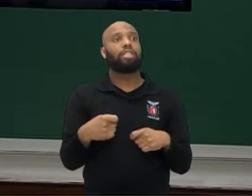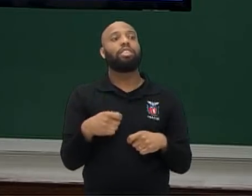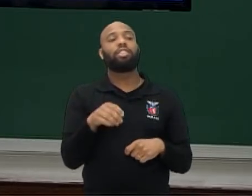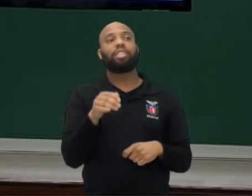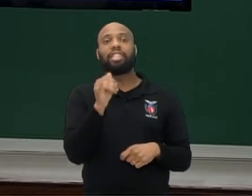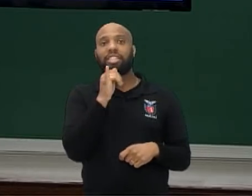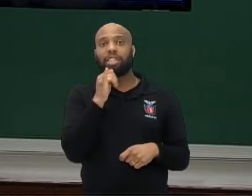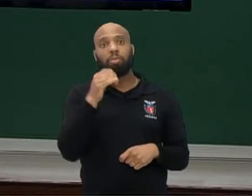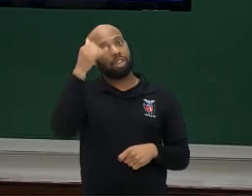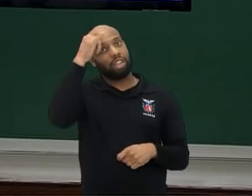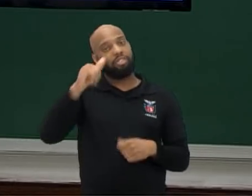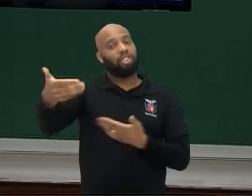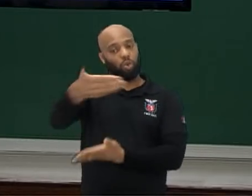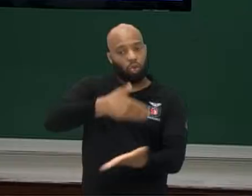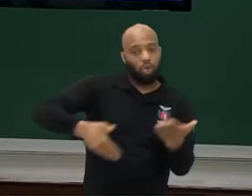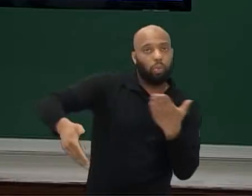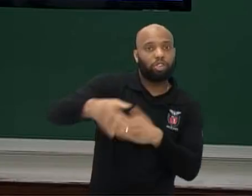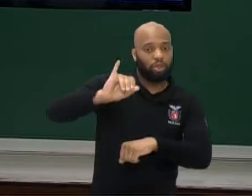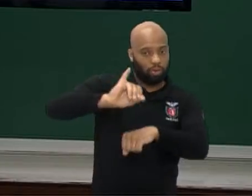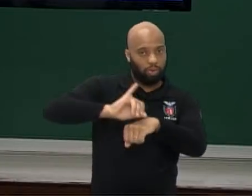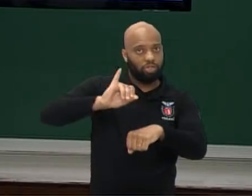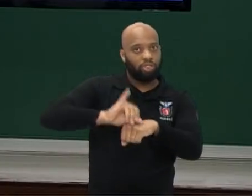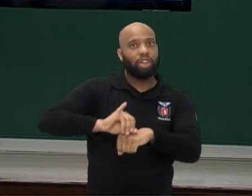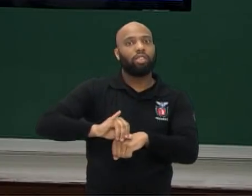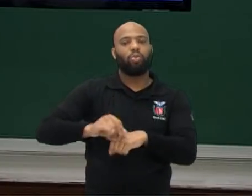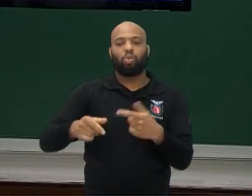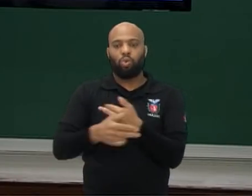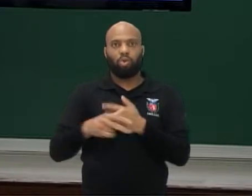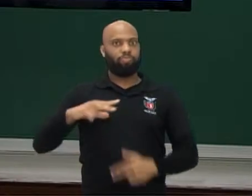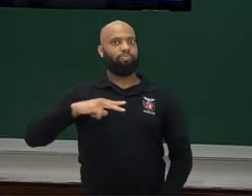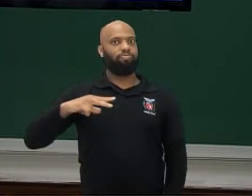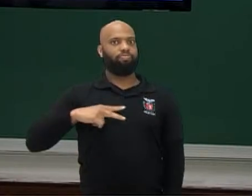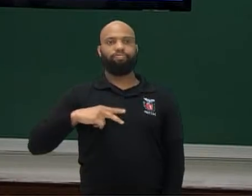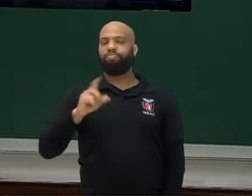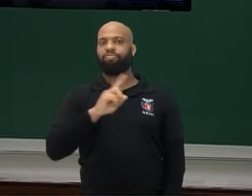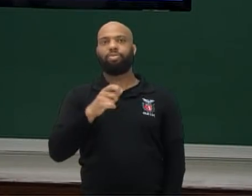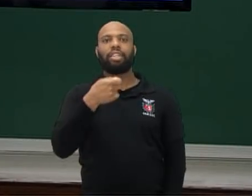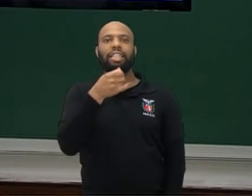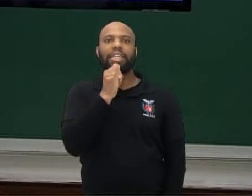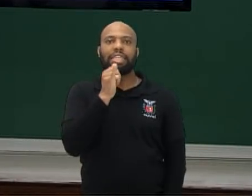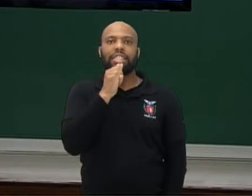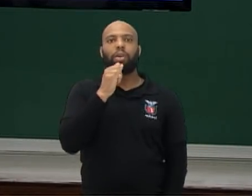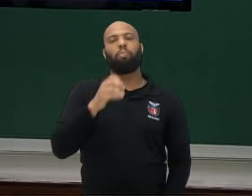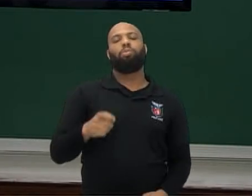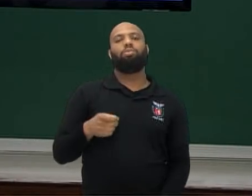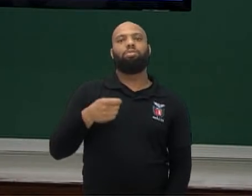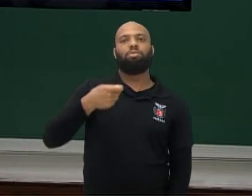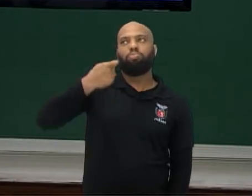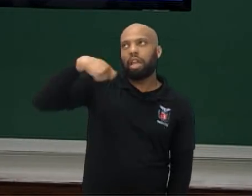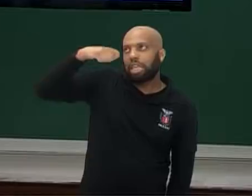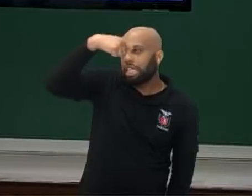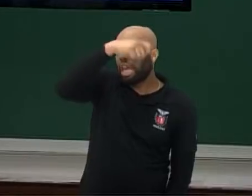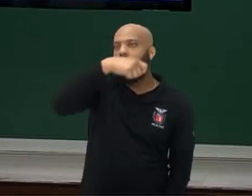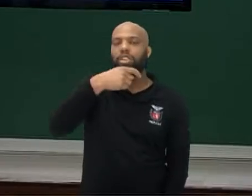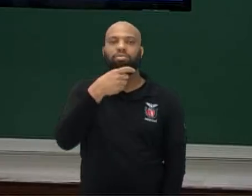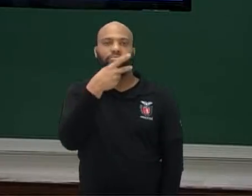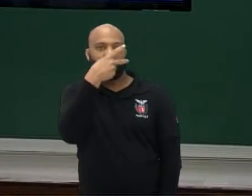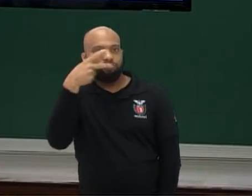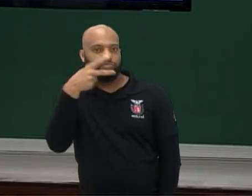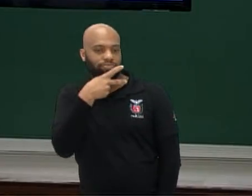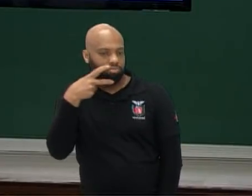não compartilhar objetos, principalmente pessoais, maquiagem, calcinha, cueca, toalha de